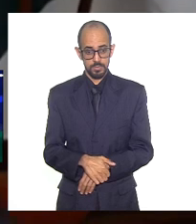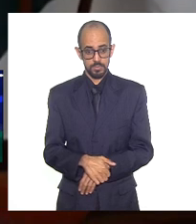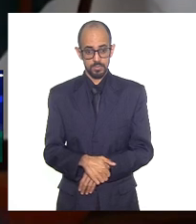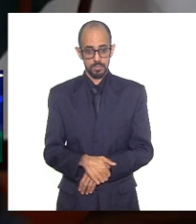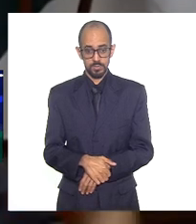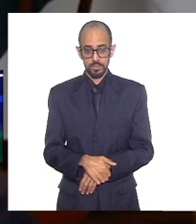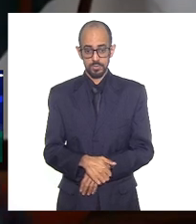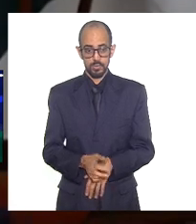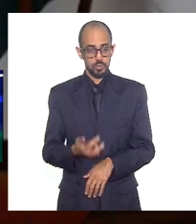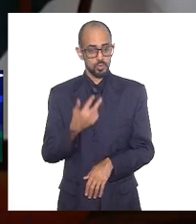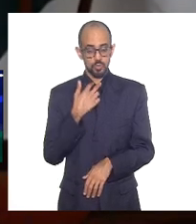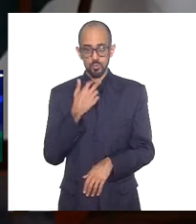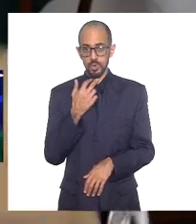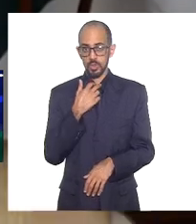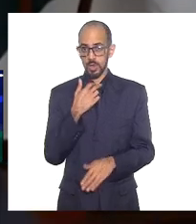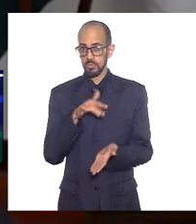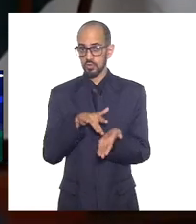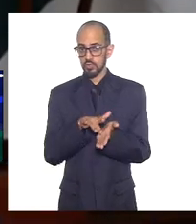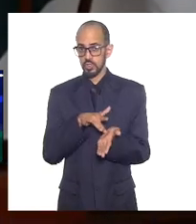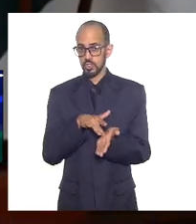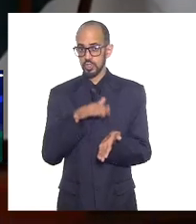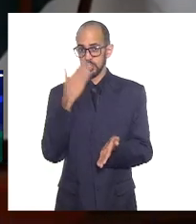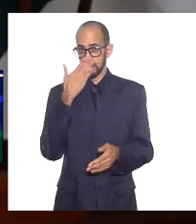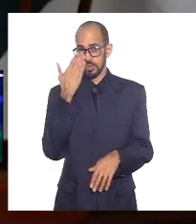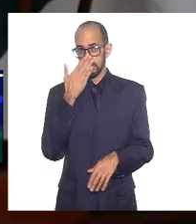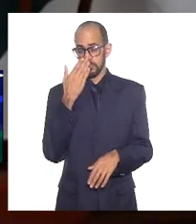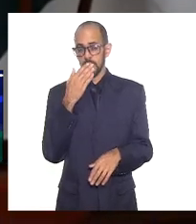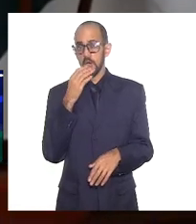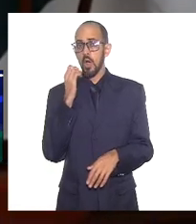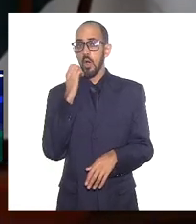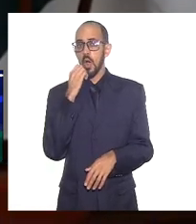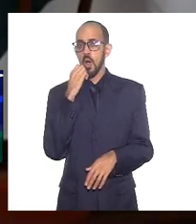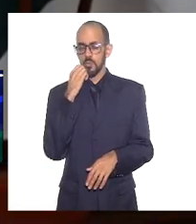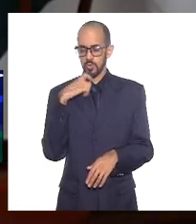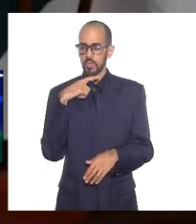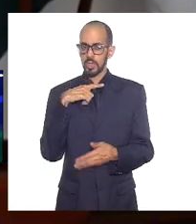Não podemos tampar o sol com a peneira. É óbvio que existe o racismo.